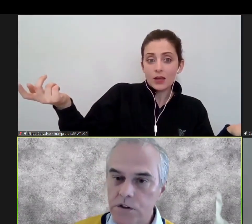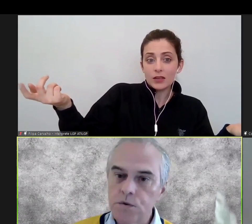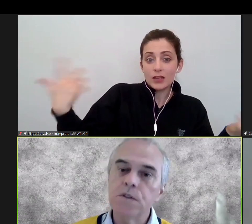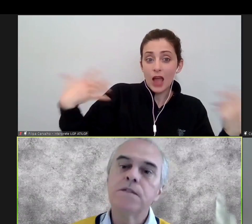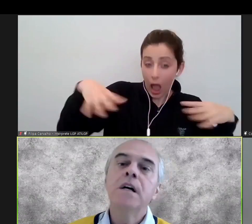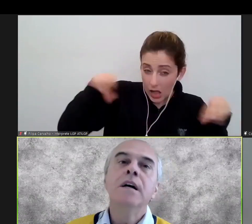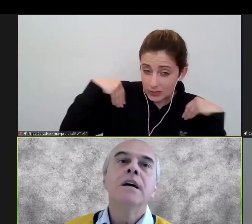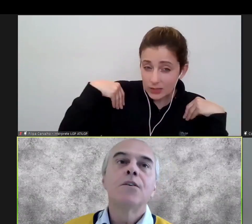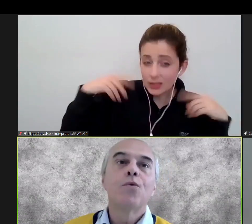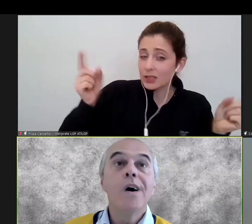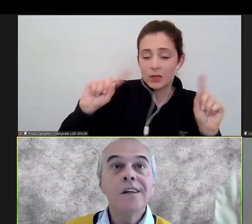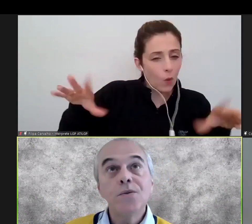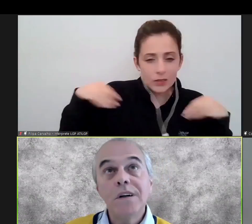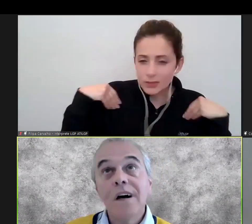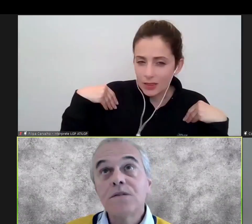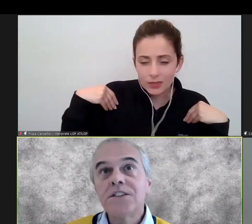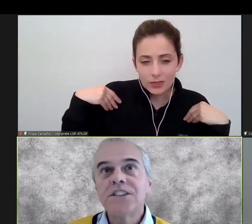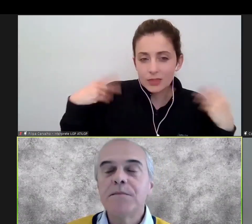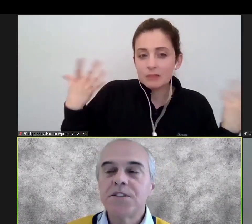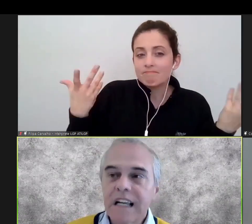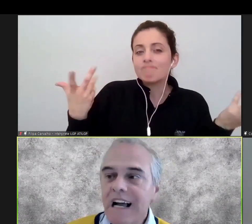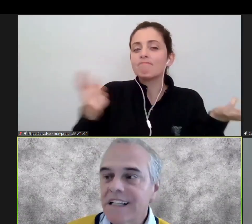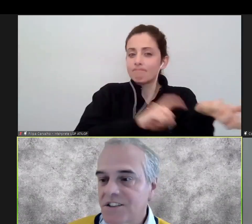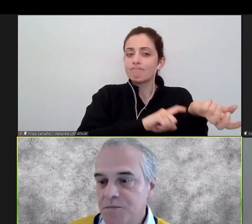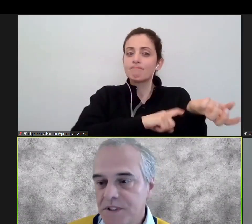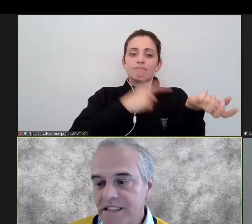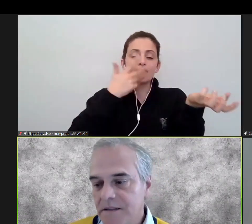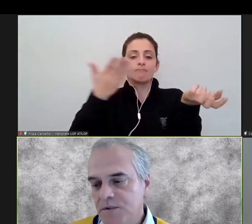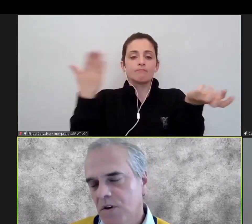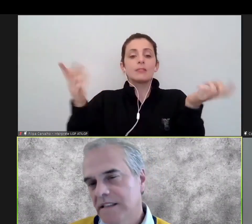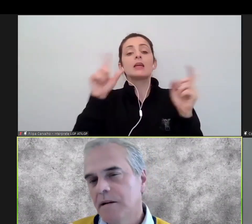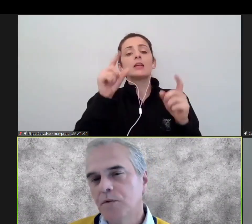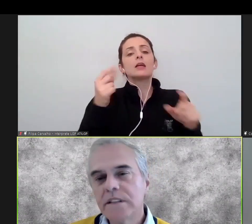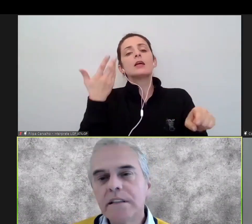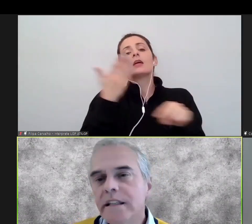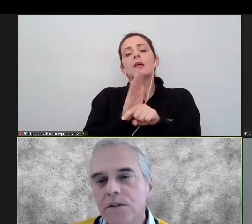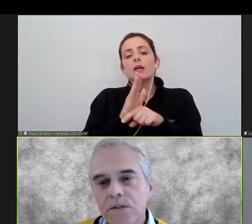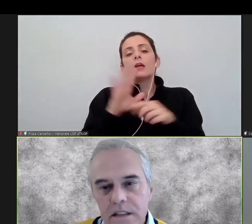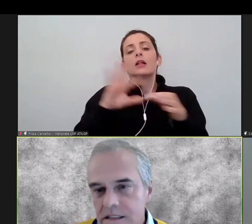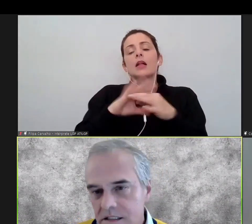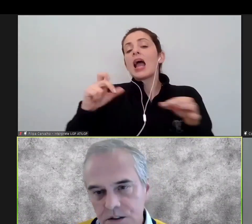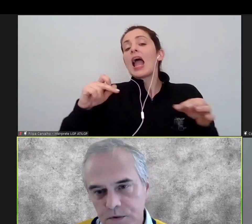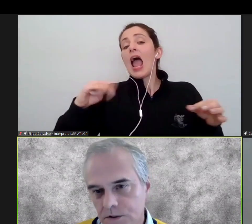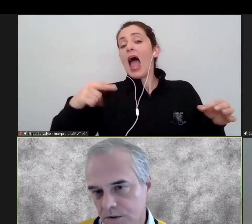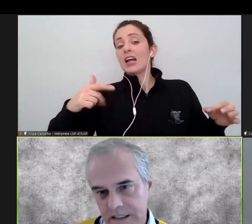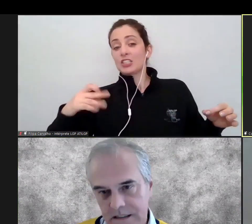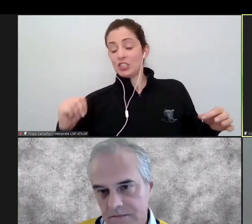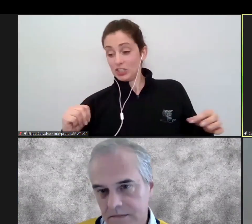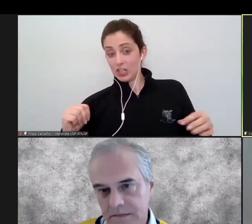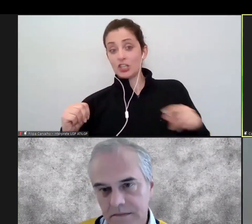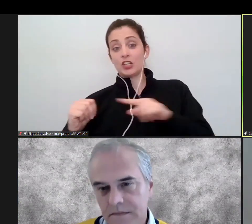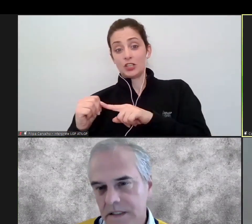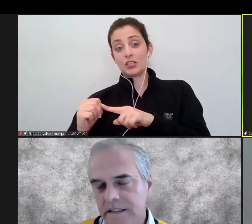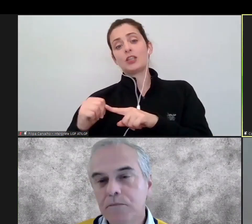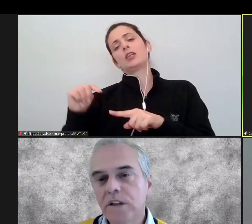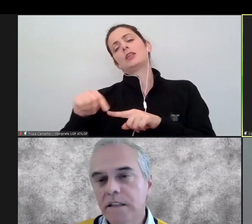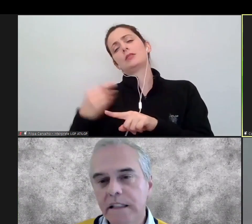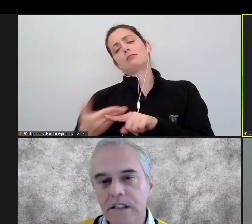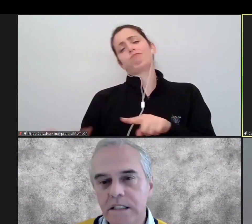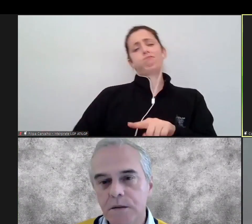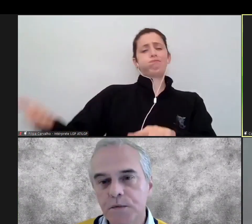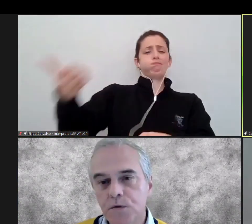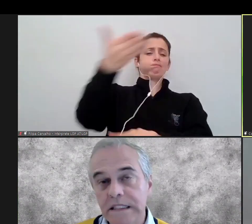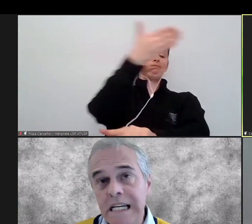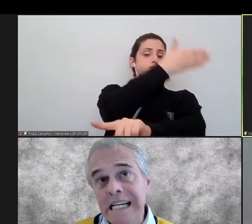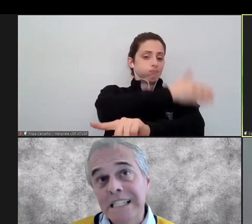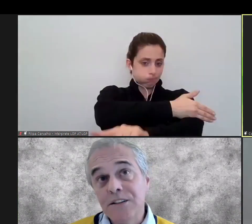econômica de novo. Quanto ao sistema de castas, por exemplo, nossa, ele é muito anterior a esse tipo de coisa. Ele é muito anterior a